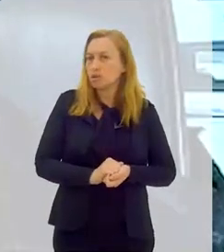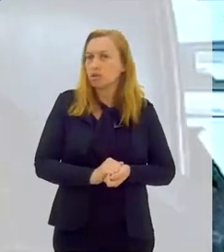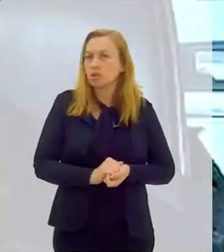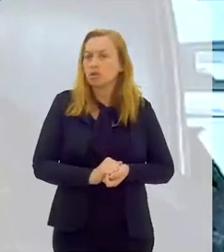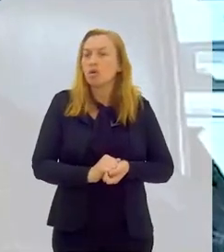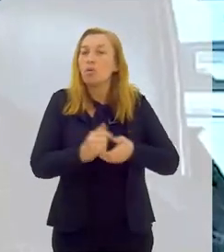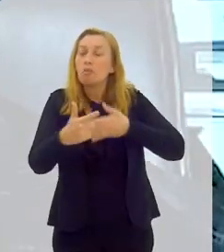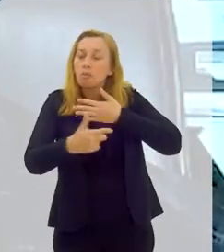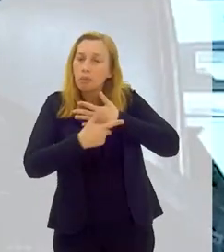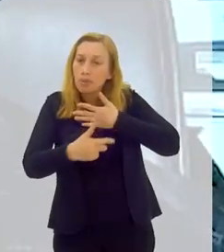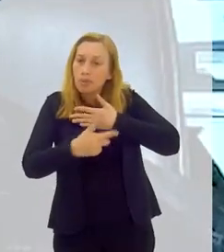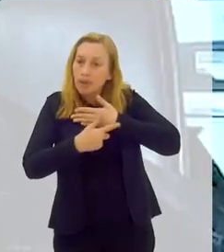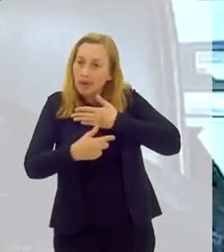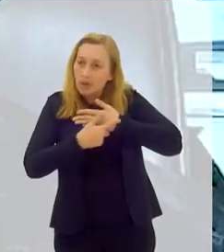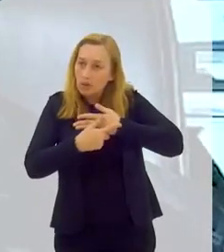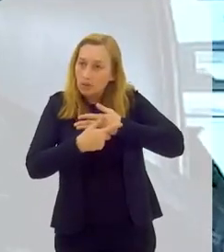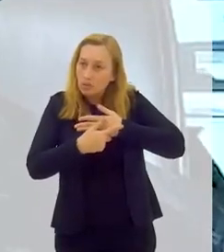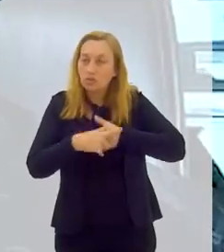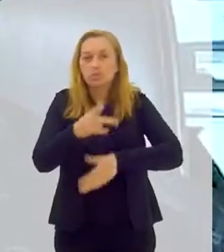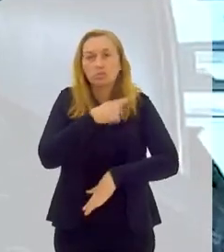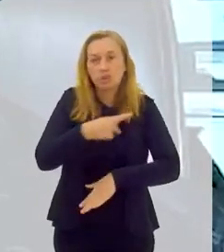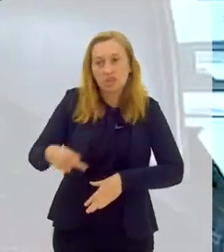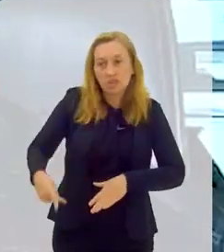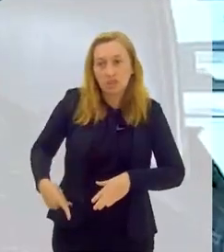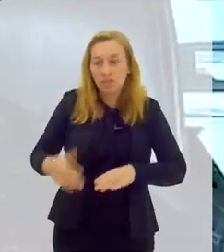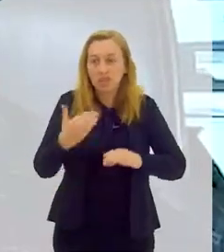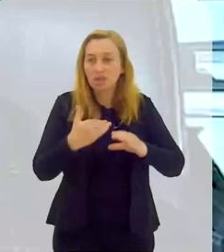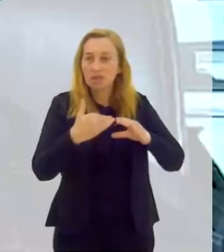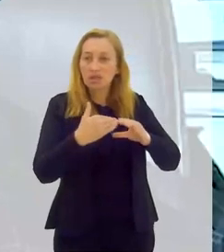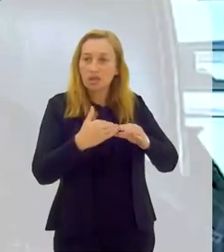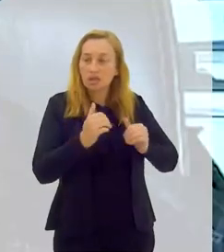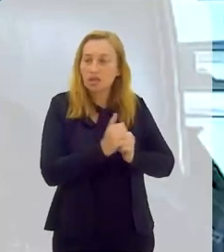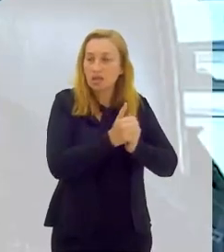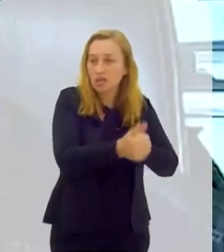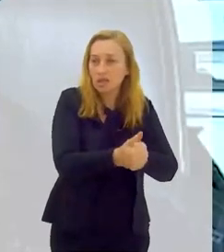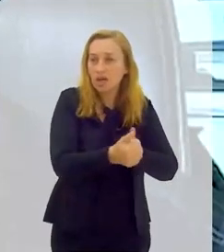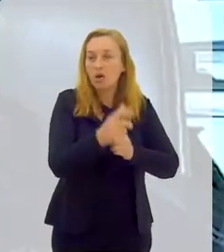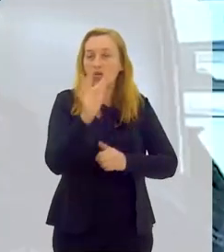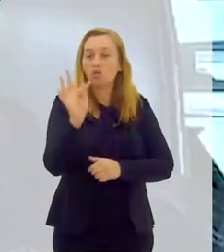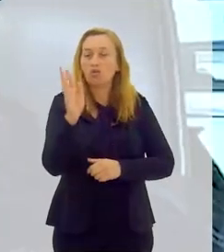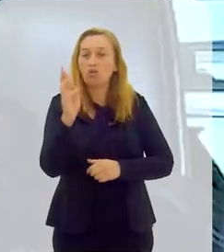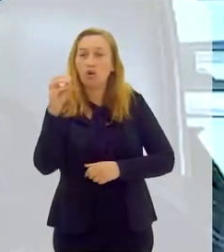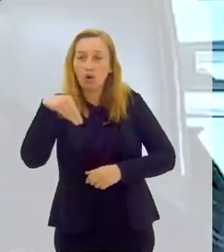disso o papel mesmo do presidente em levar o fórum a